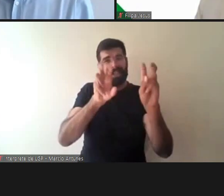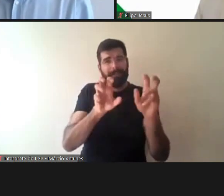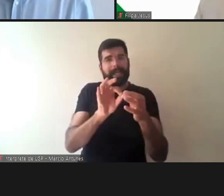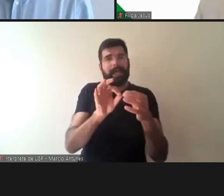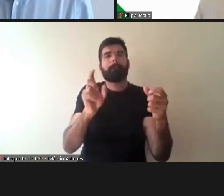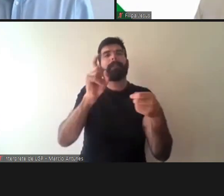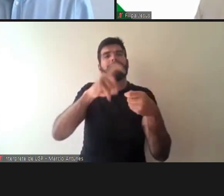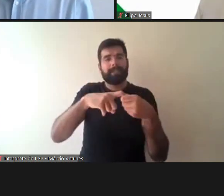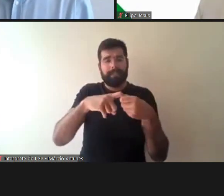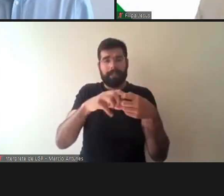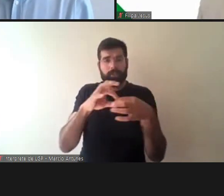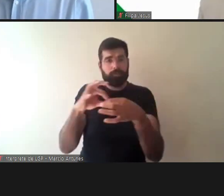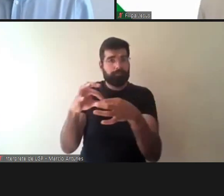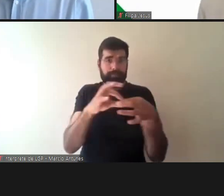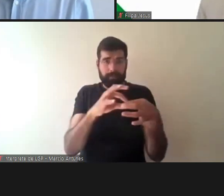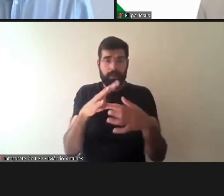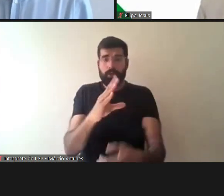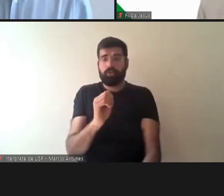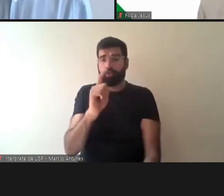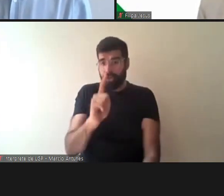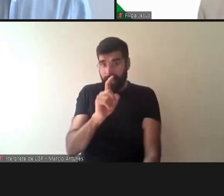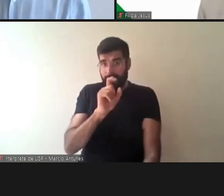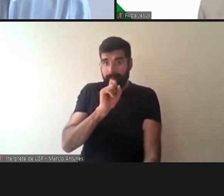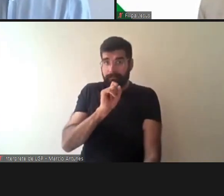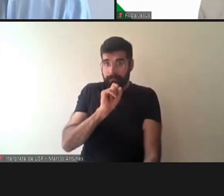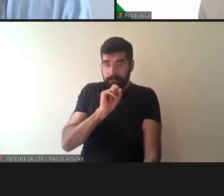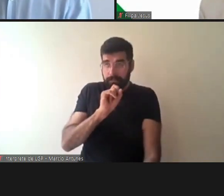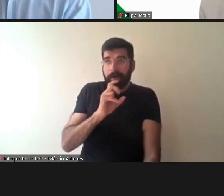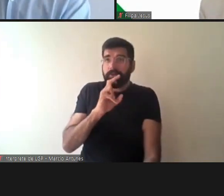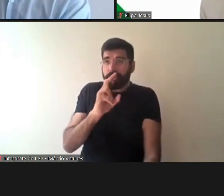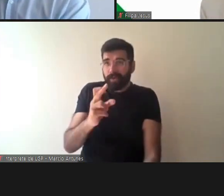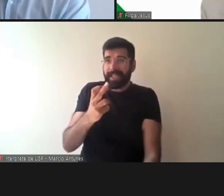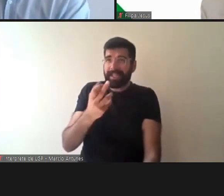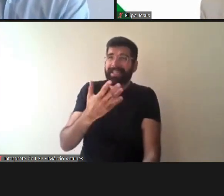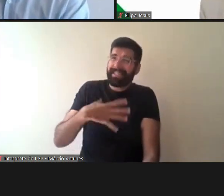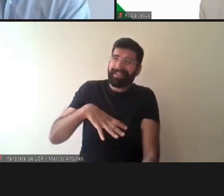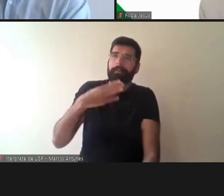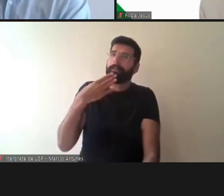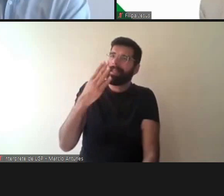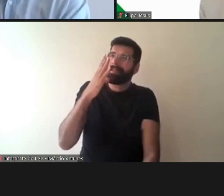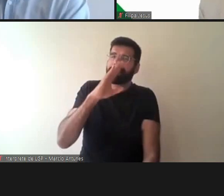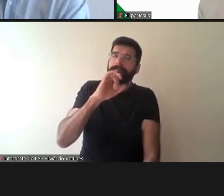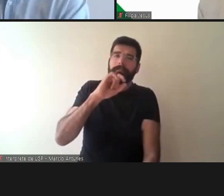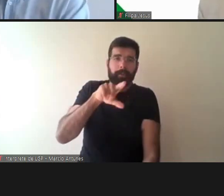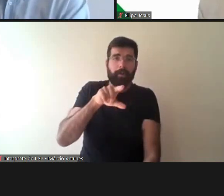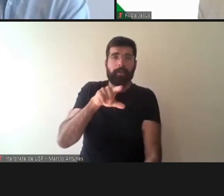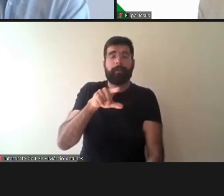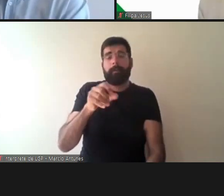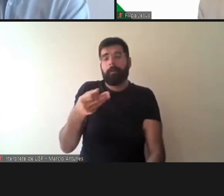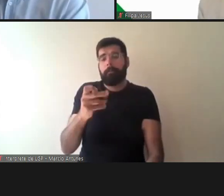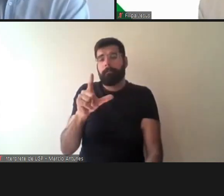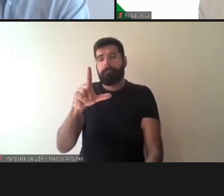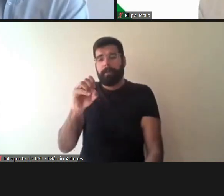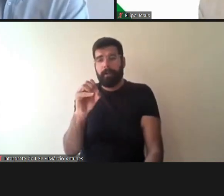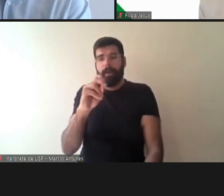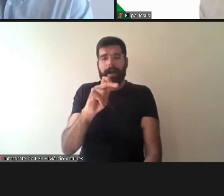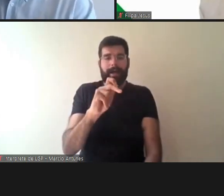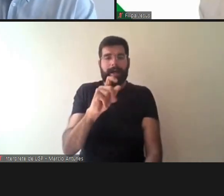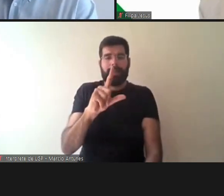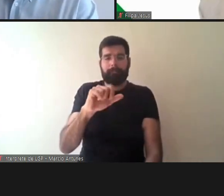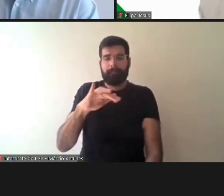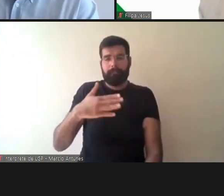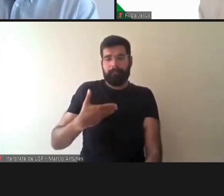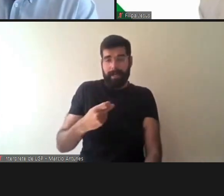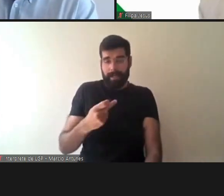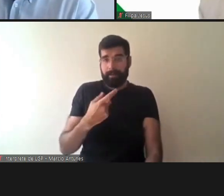parcerias. José, gostava de pedir se podes responder a esta questão colocada pelo Paulo Almeida.